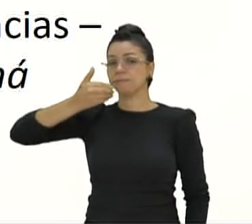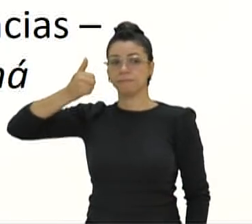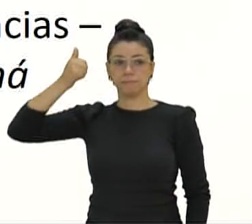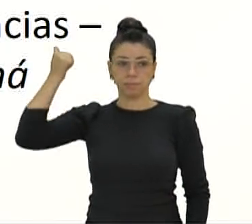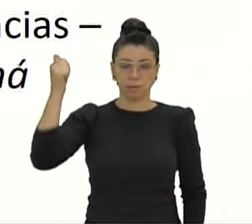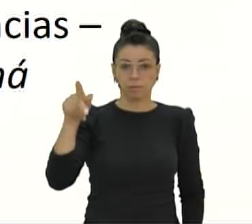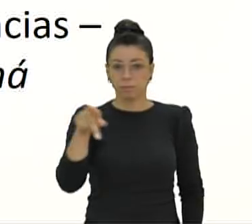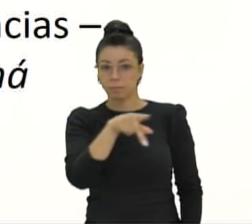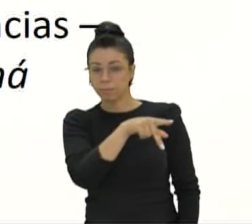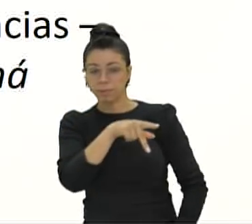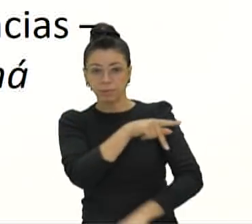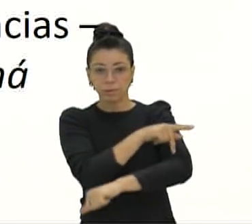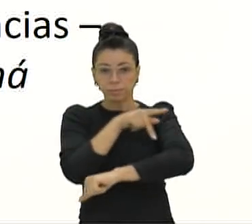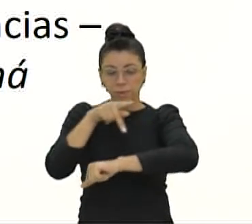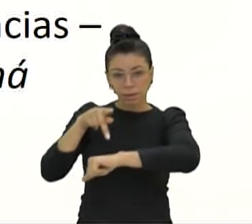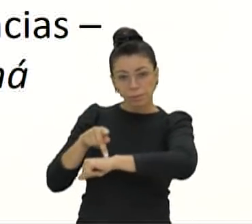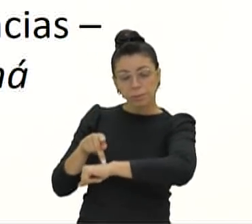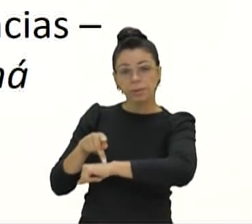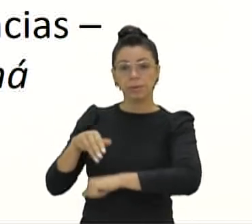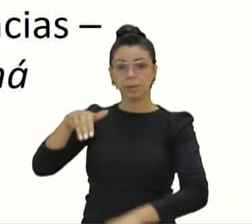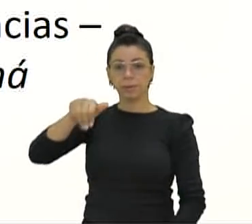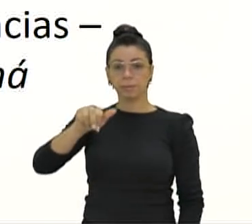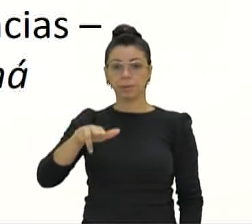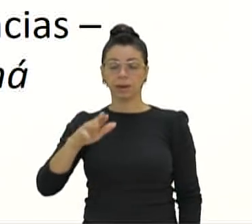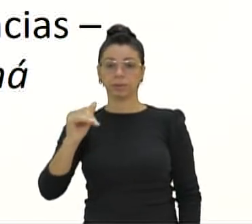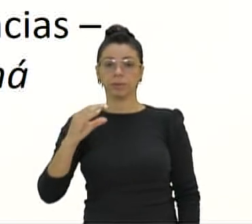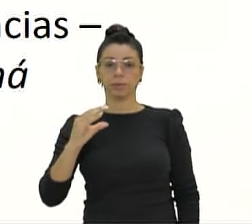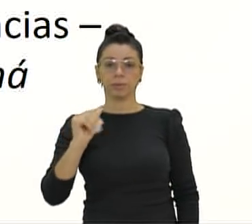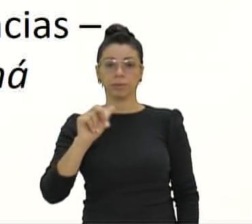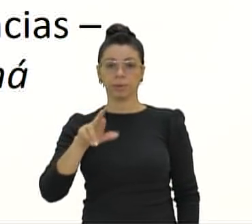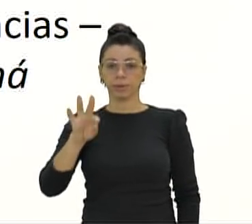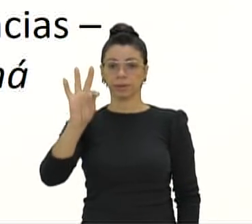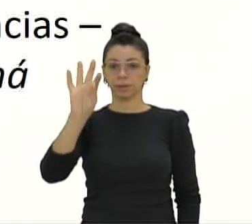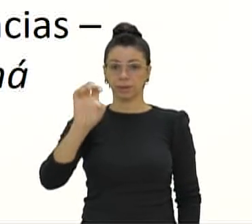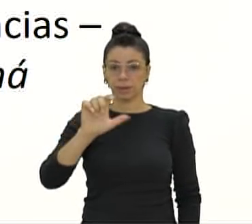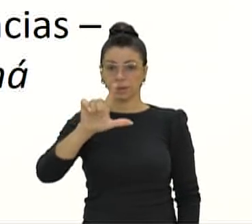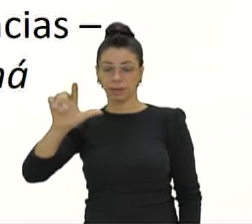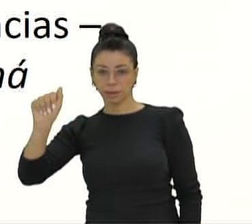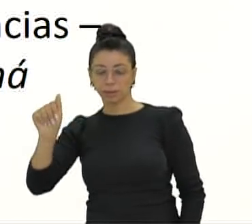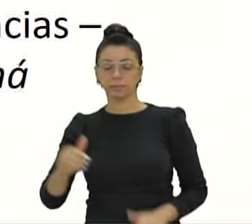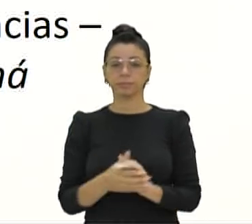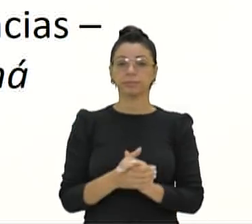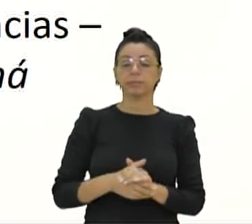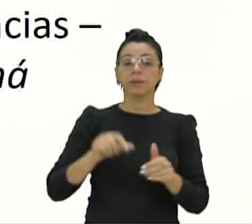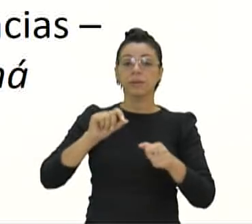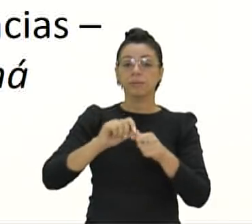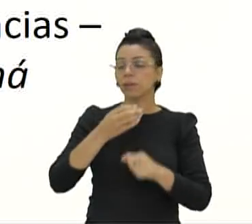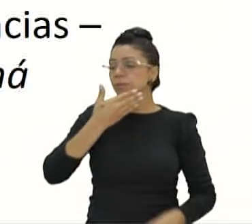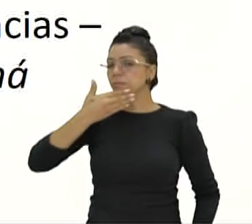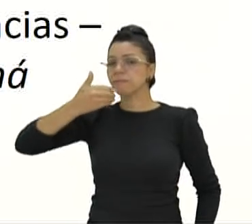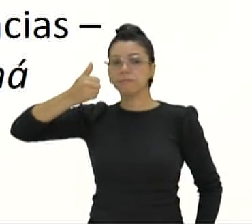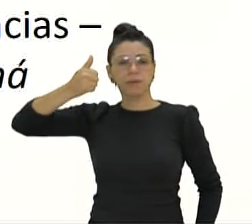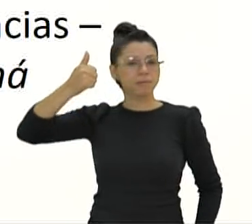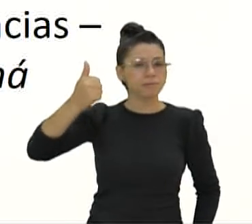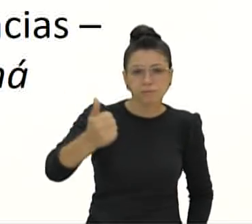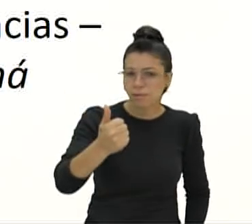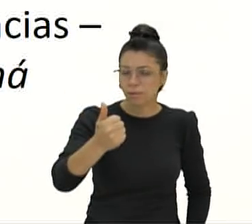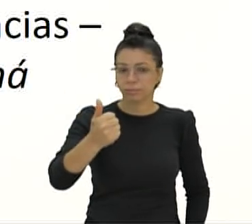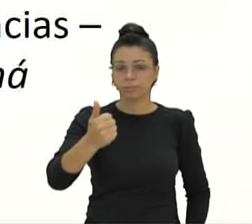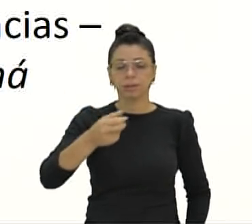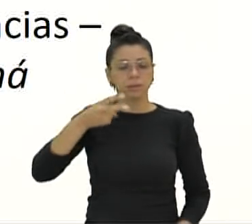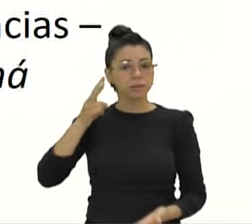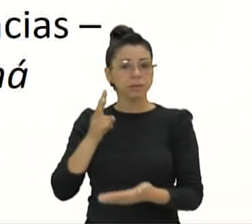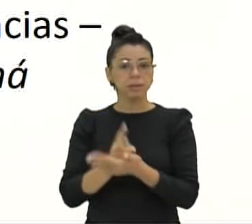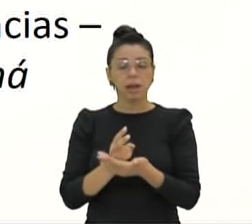nosso professor, filósofo brasileiro, Mário Sérgio Cortella. Faça o teu melhor na condição que você tem, enquanto você não